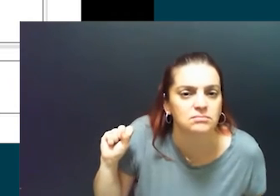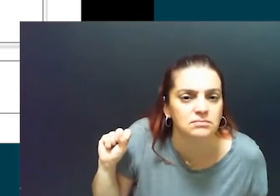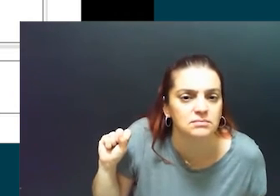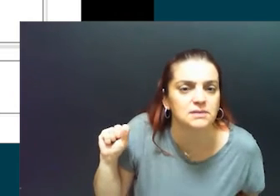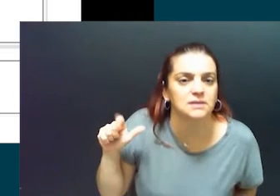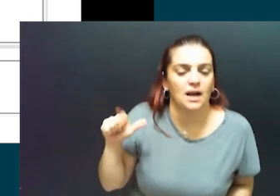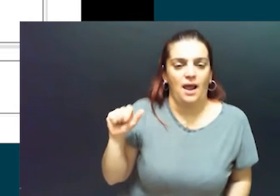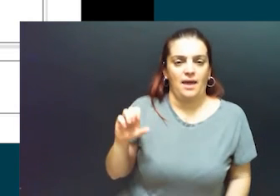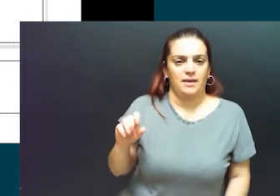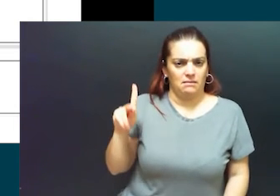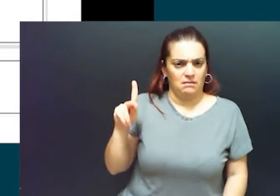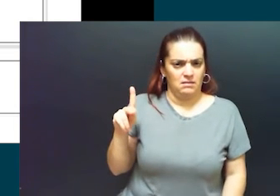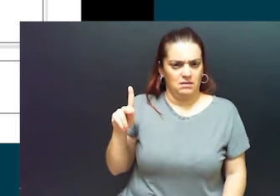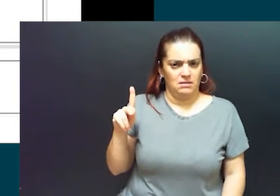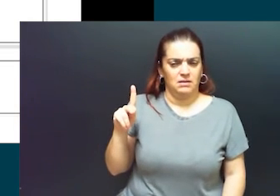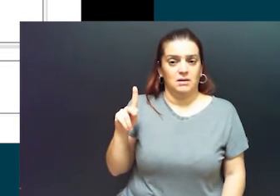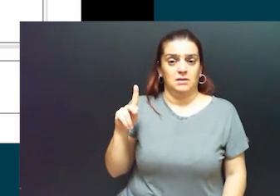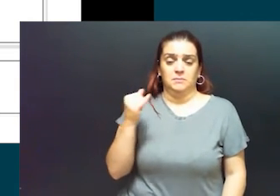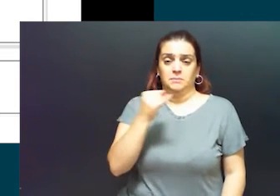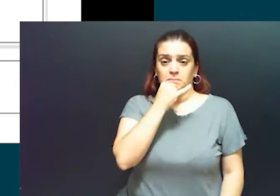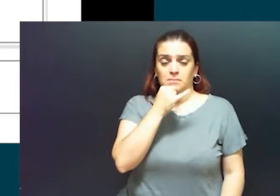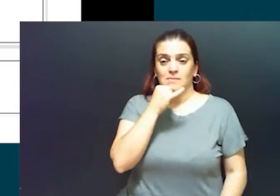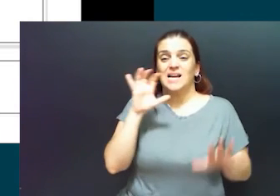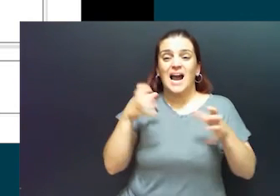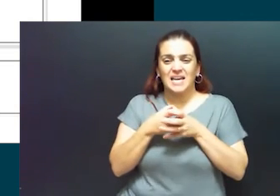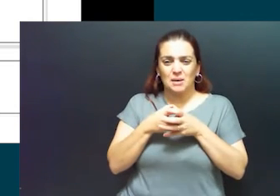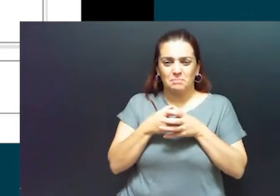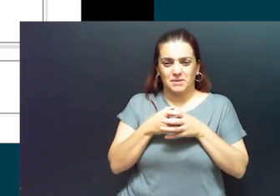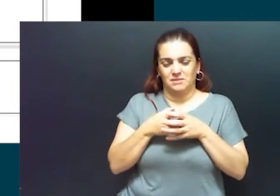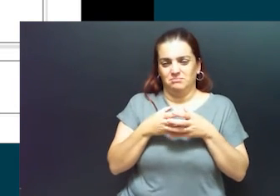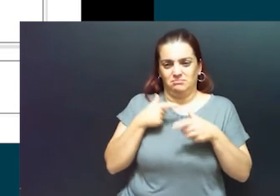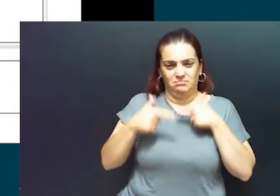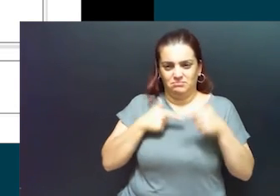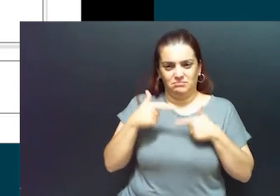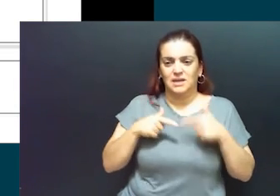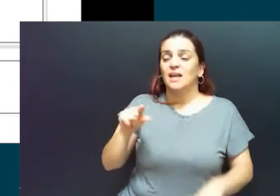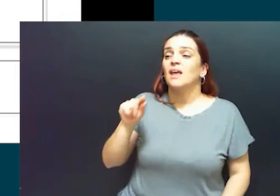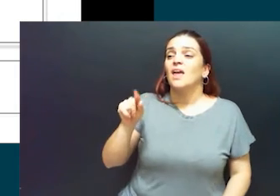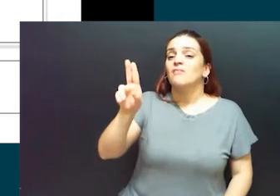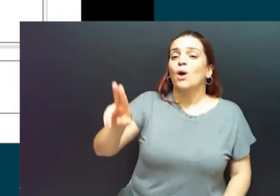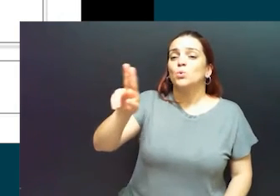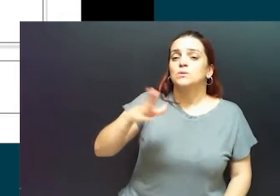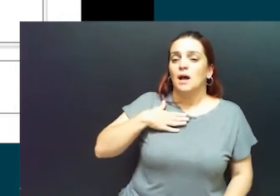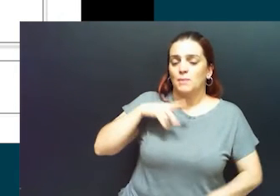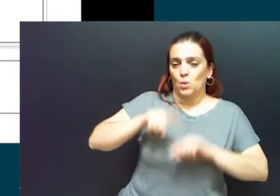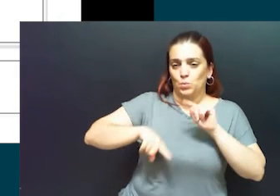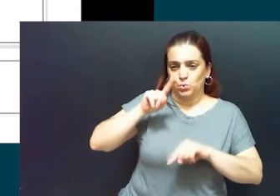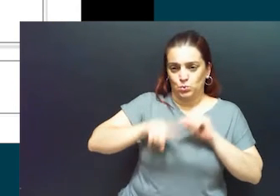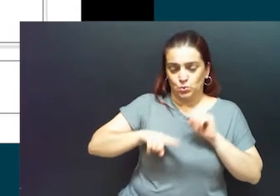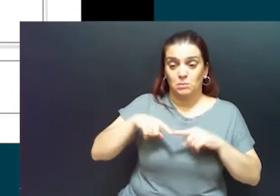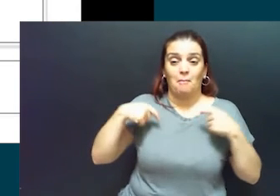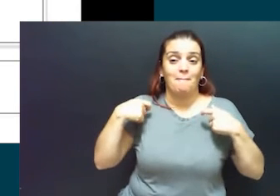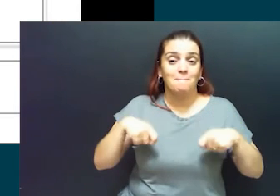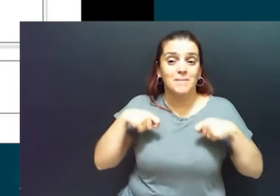Slack diz que para equipes de trabalho, ou seja, qual é o meu foco, quem vai usar o meu produto, né? Que precisam de um fluxo